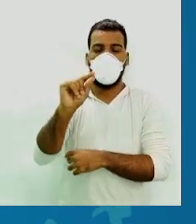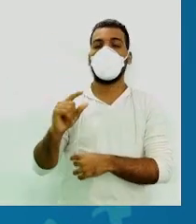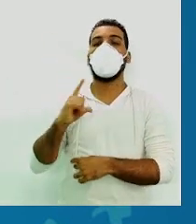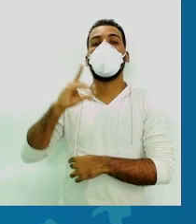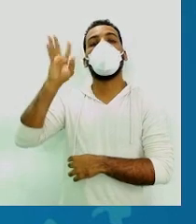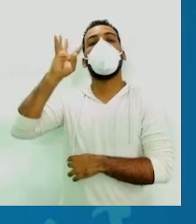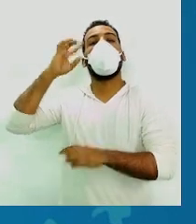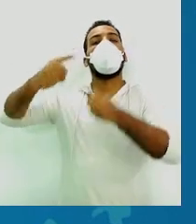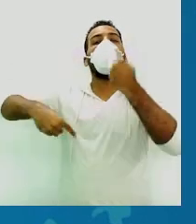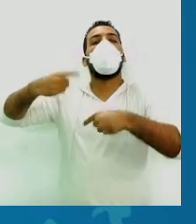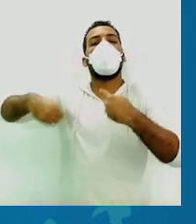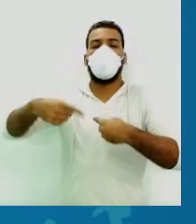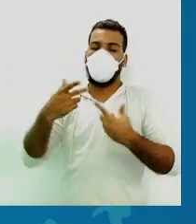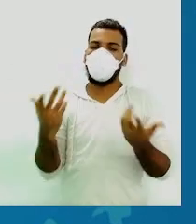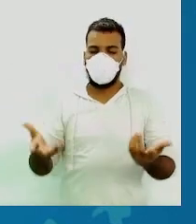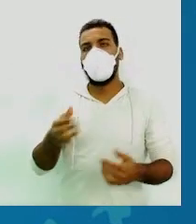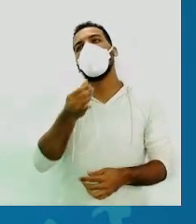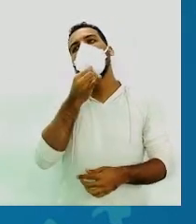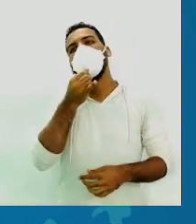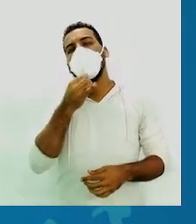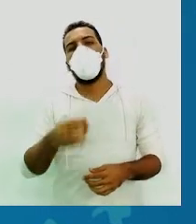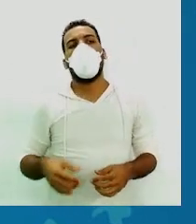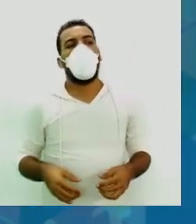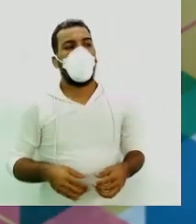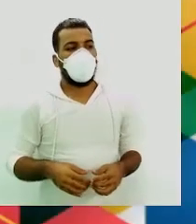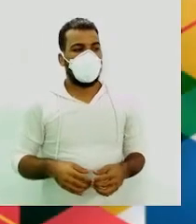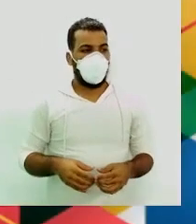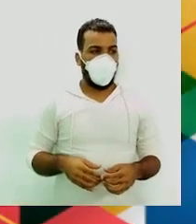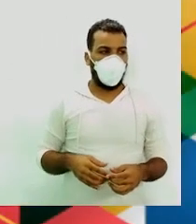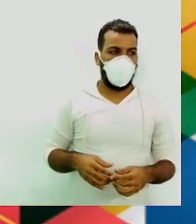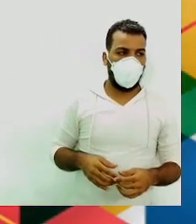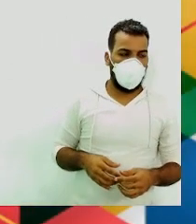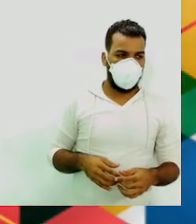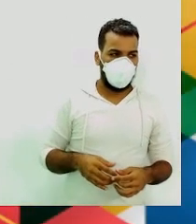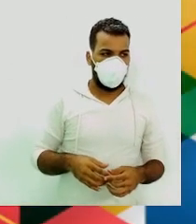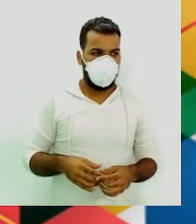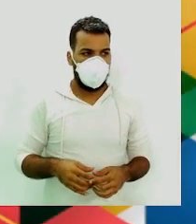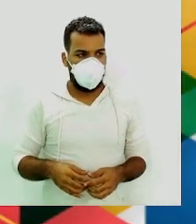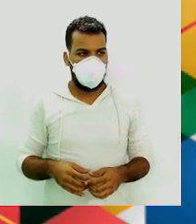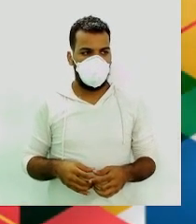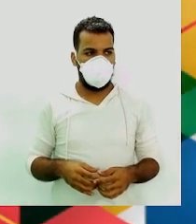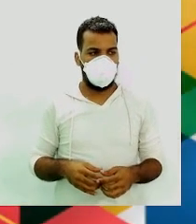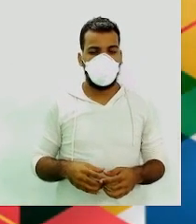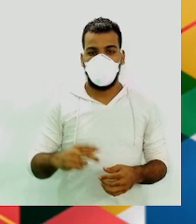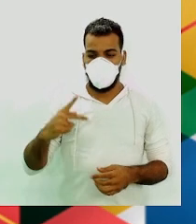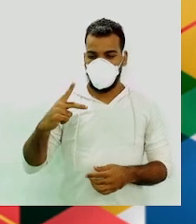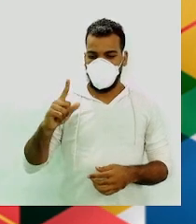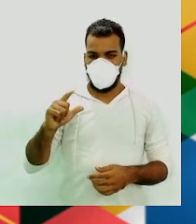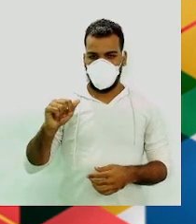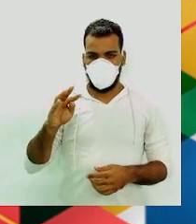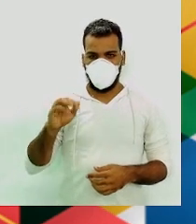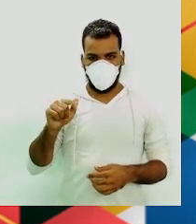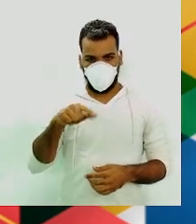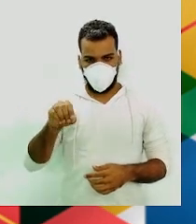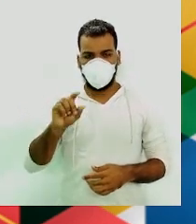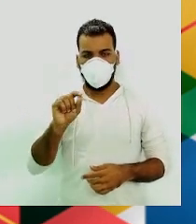teorias políticas. Por exemplo, Platão, ele dizia que é